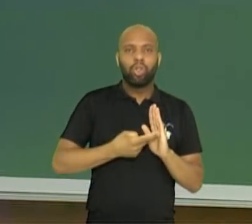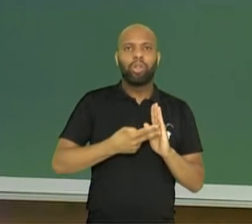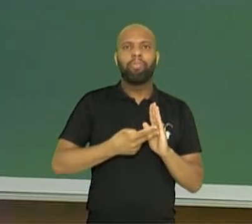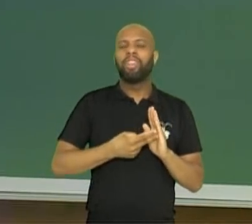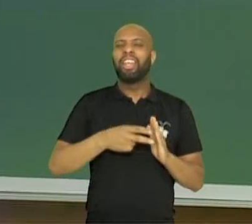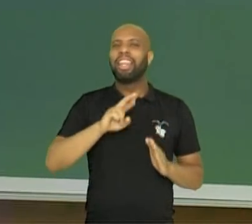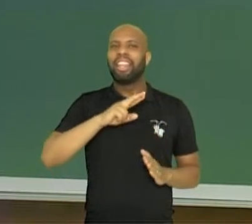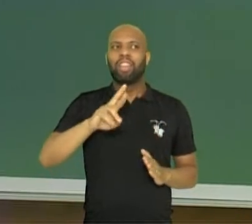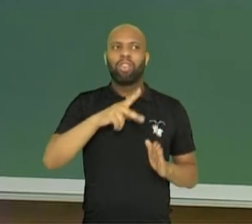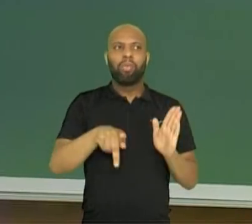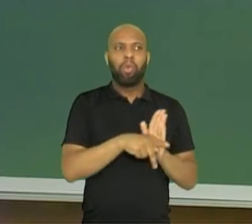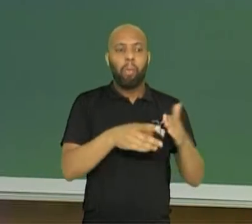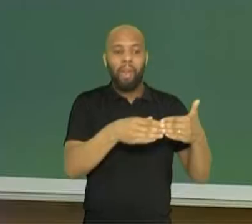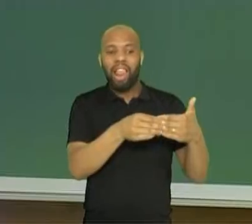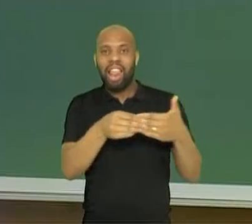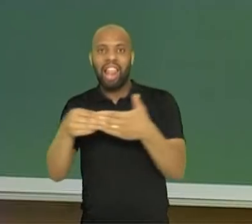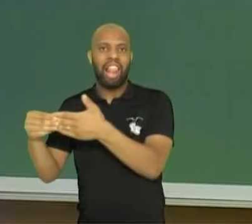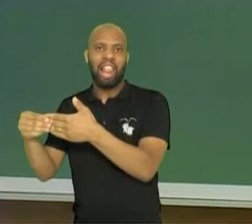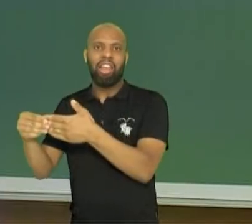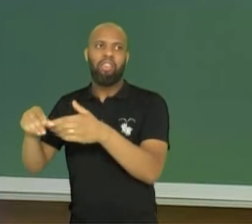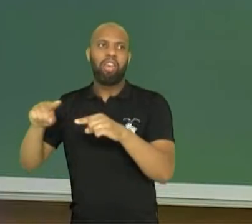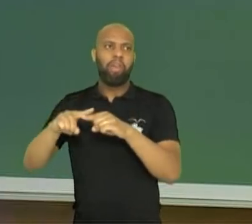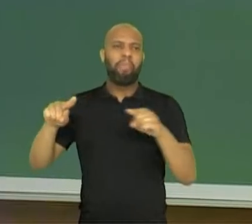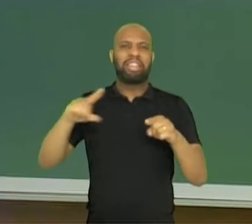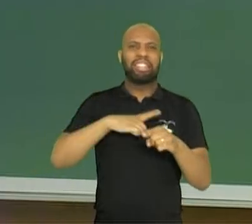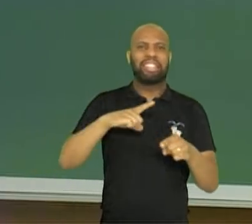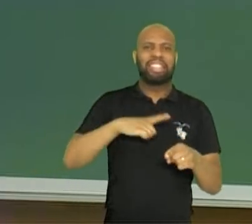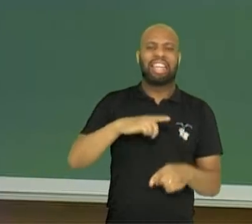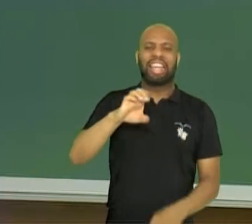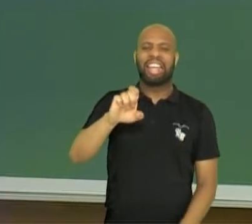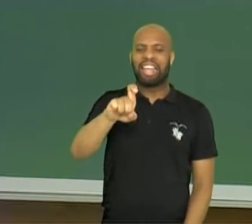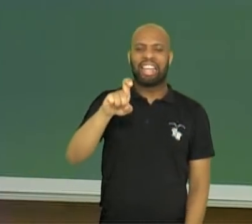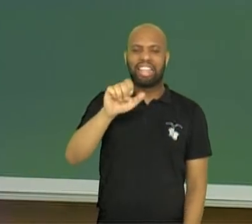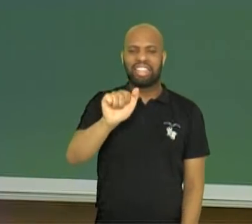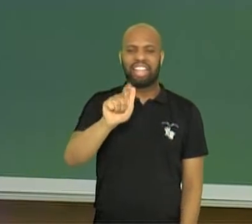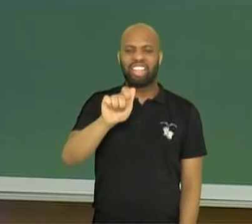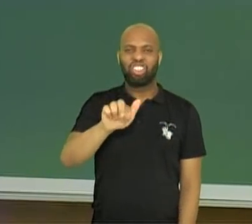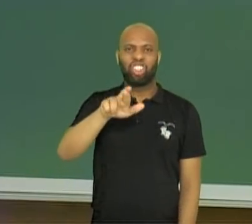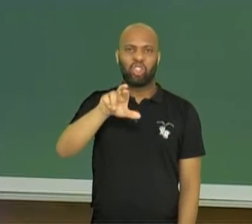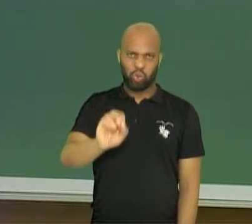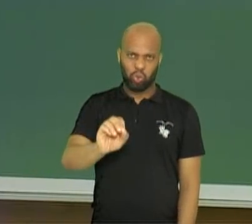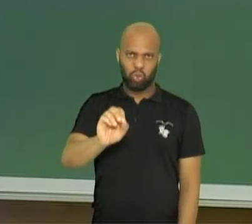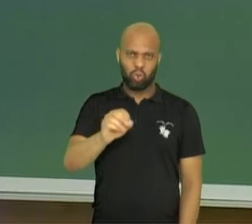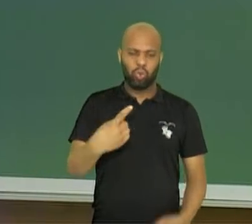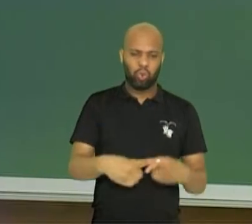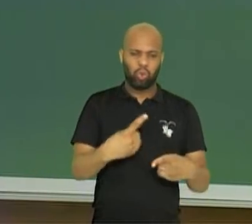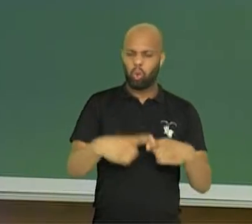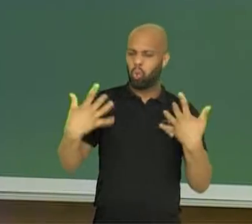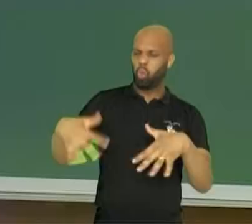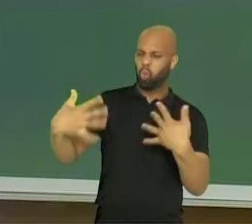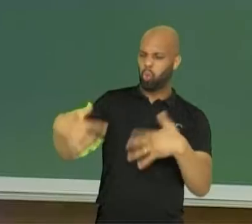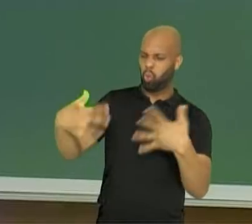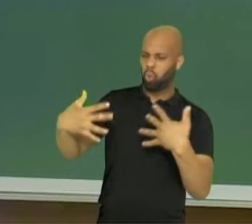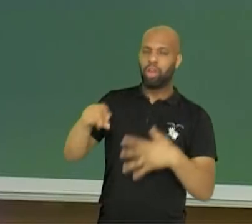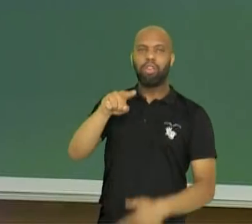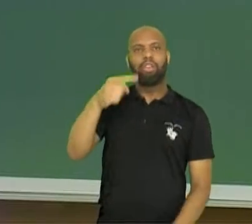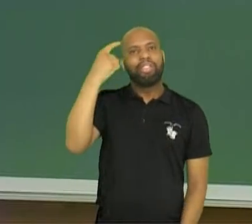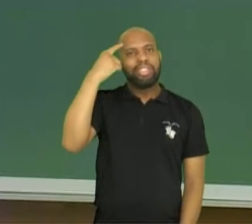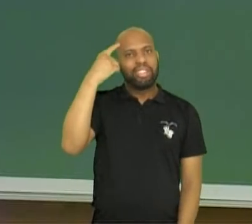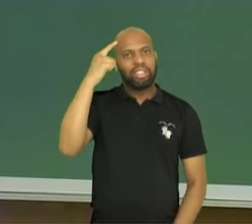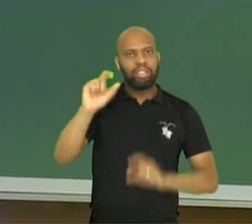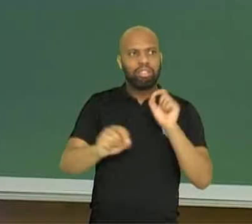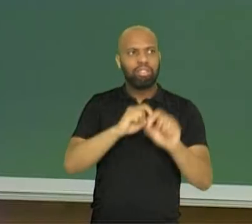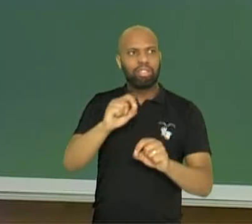Não propriamente levar, conduzir. Ou também, né, podemos inferir esse sentido de fazer você pensar que